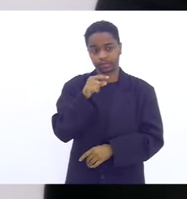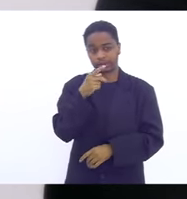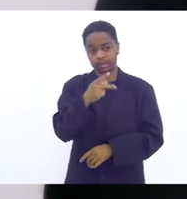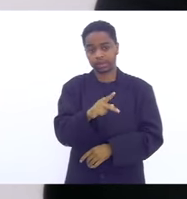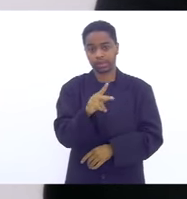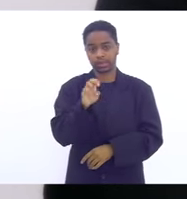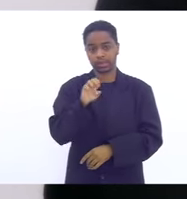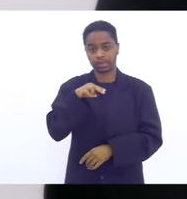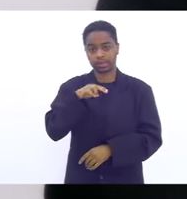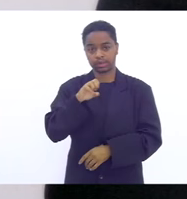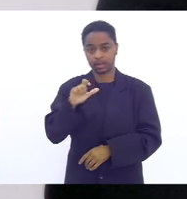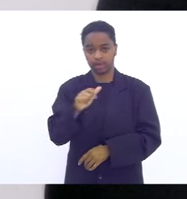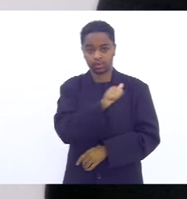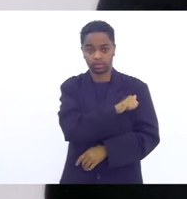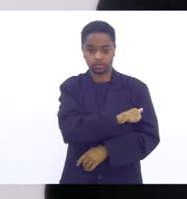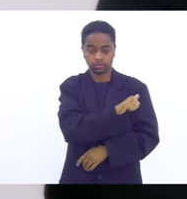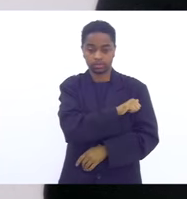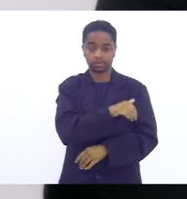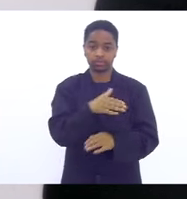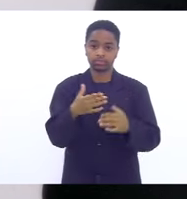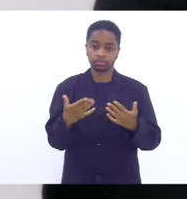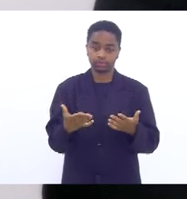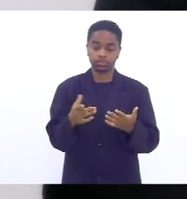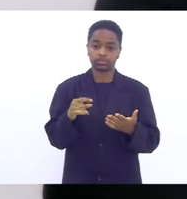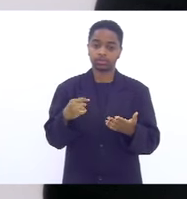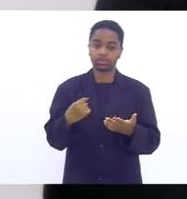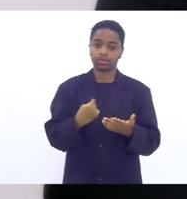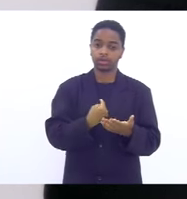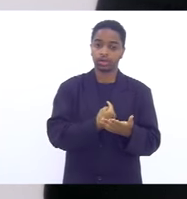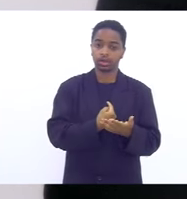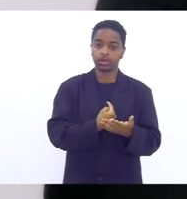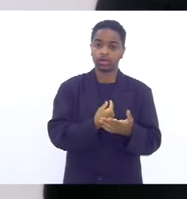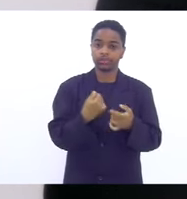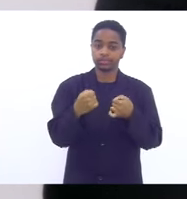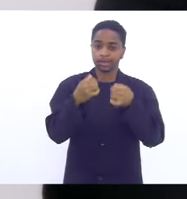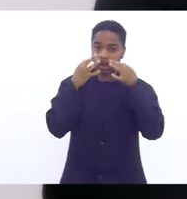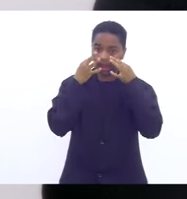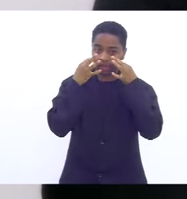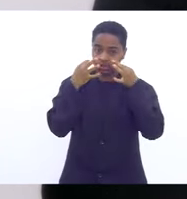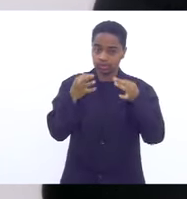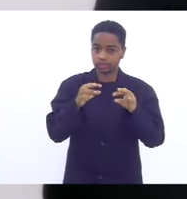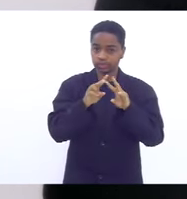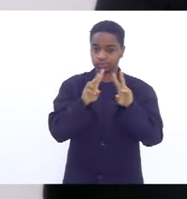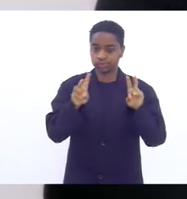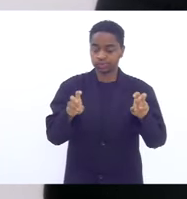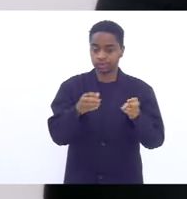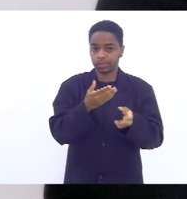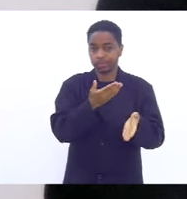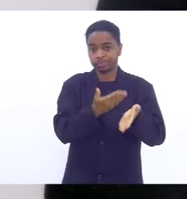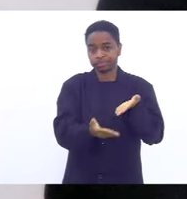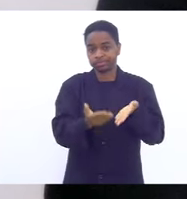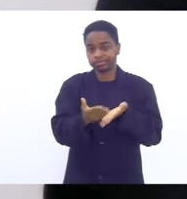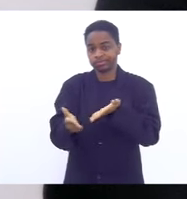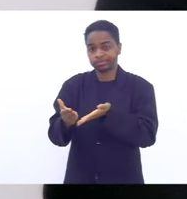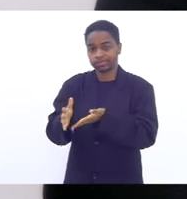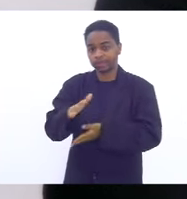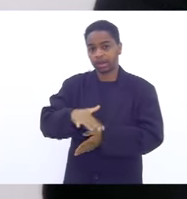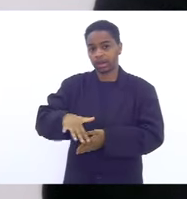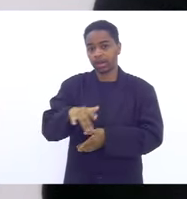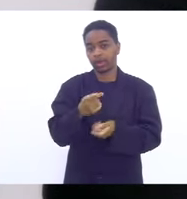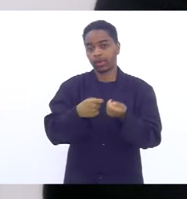o que nos coloca em posição de grande atenção com relação à perda de atratividade